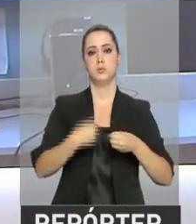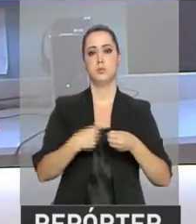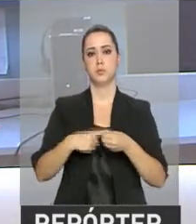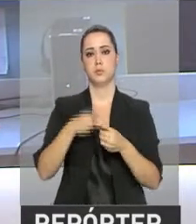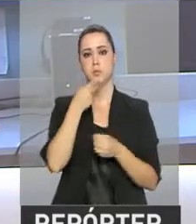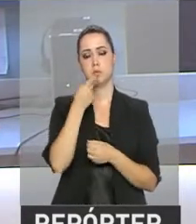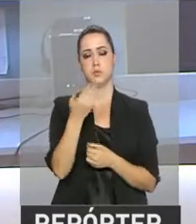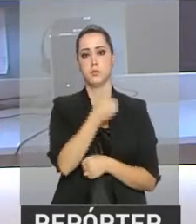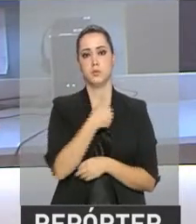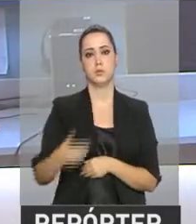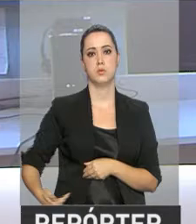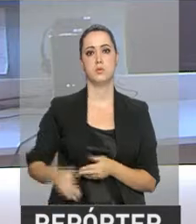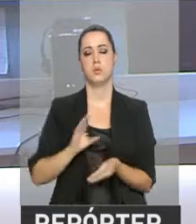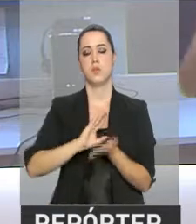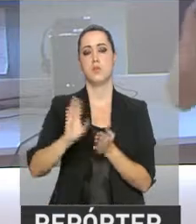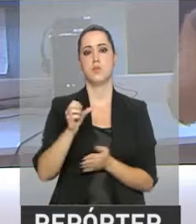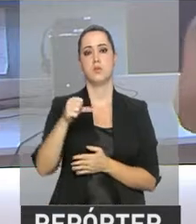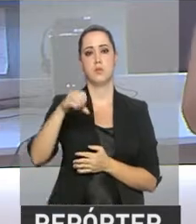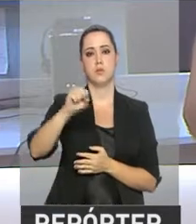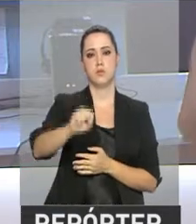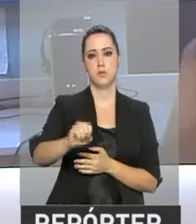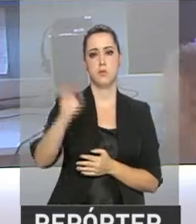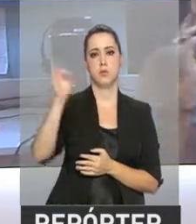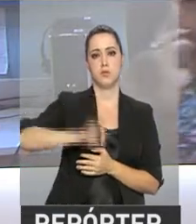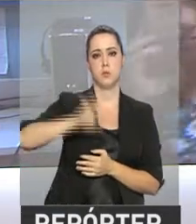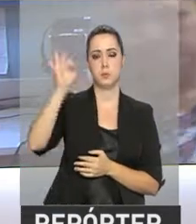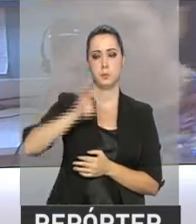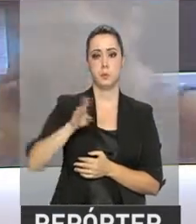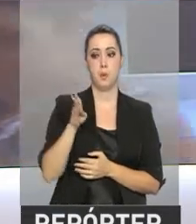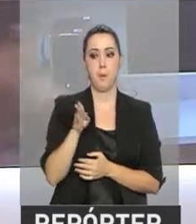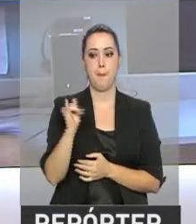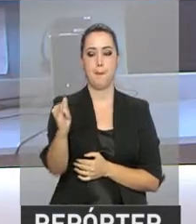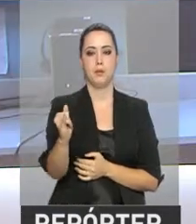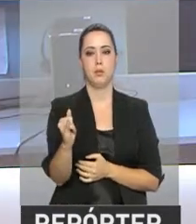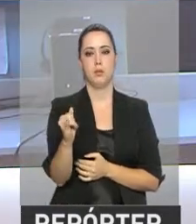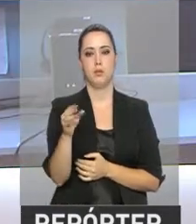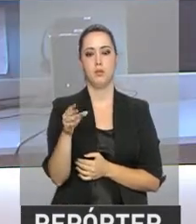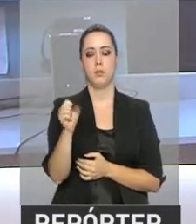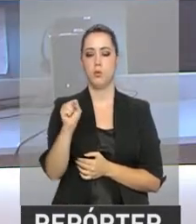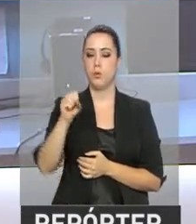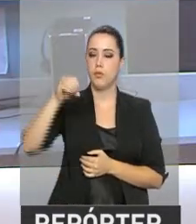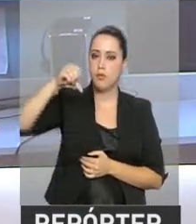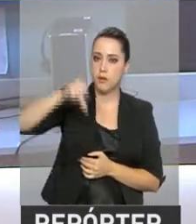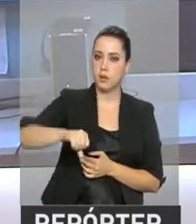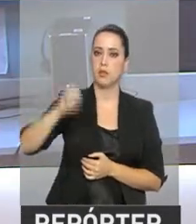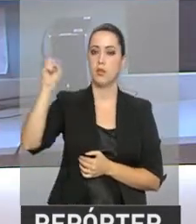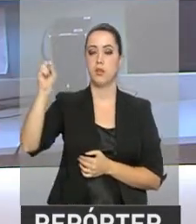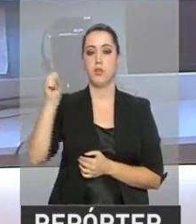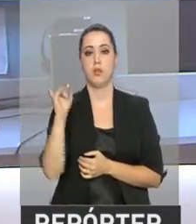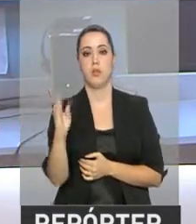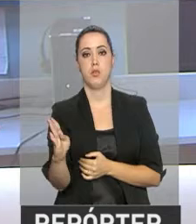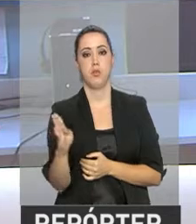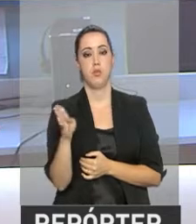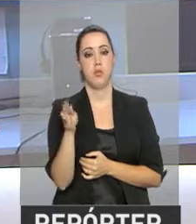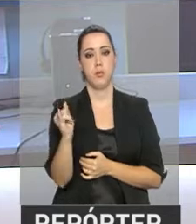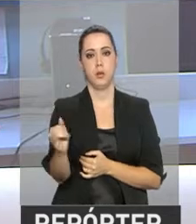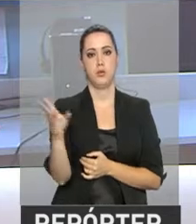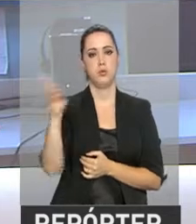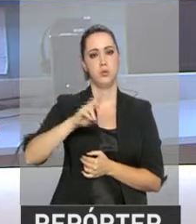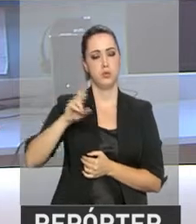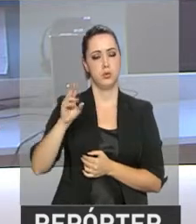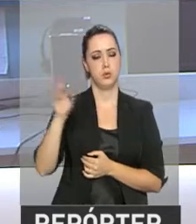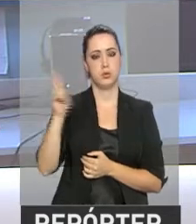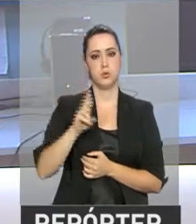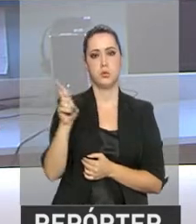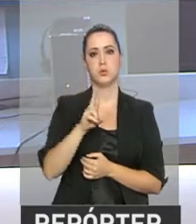investindo mais de 98 bilhões de reais em ações de mobilidade urbana sobre trilhos em 47 obras de 14 estados